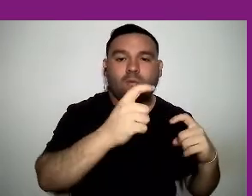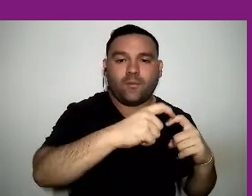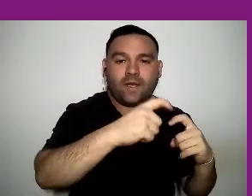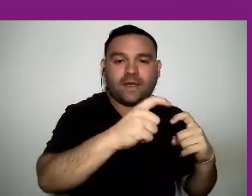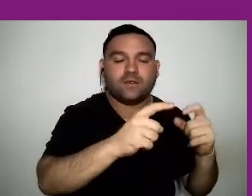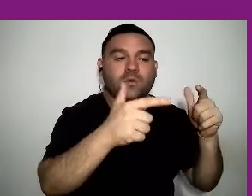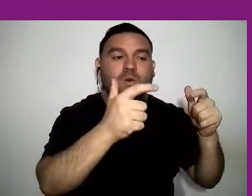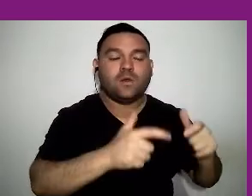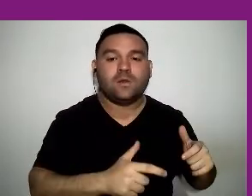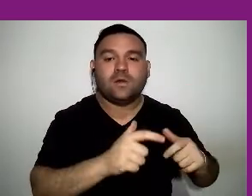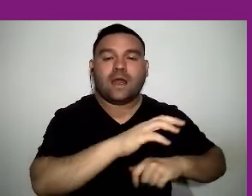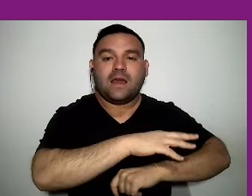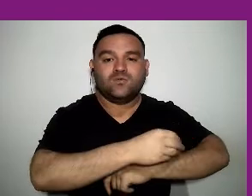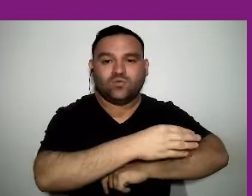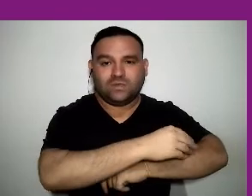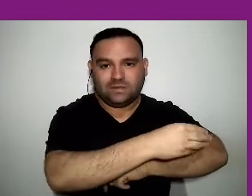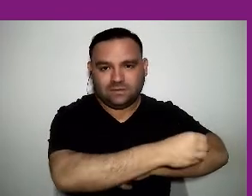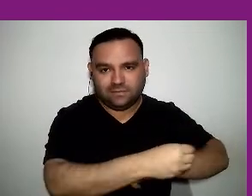que fica na Suíça.